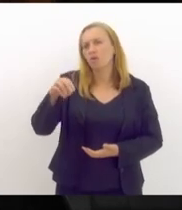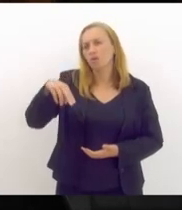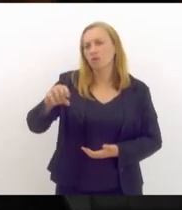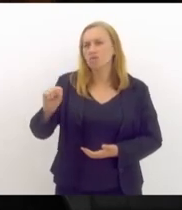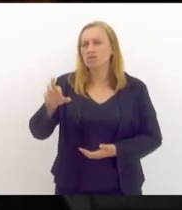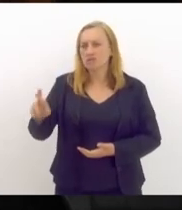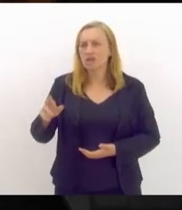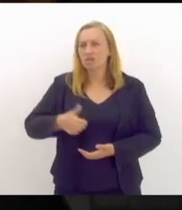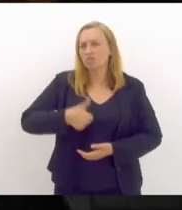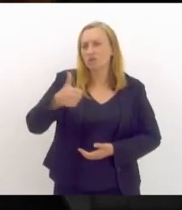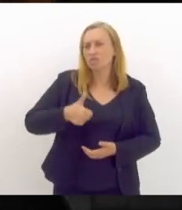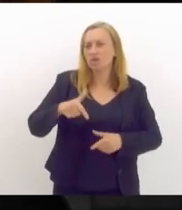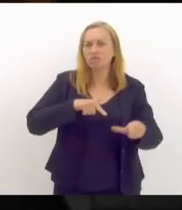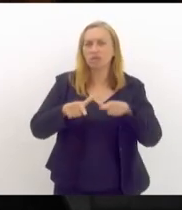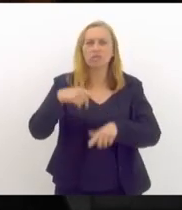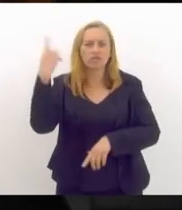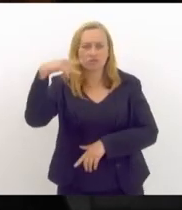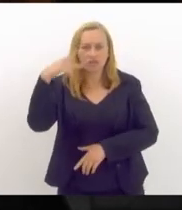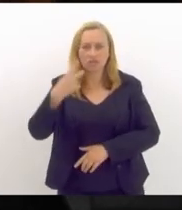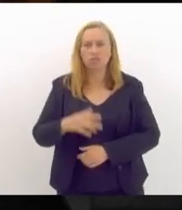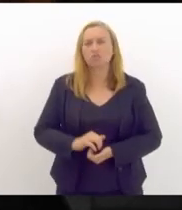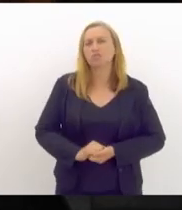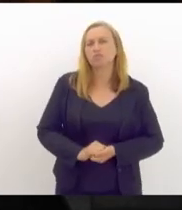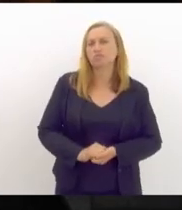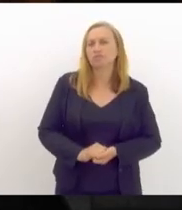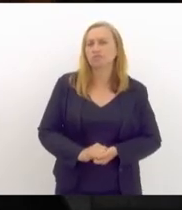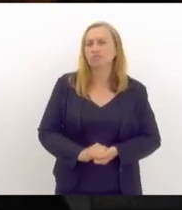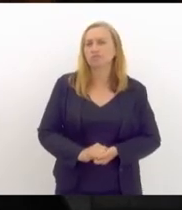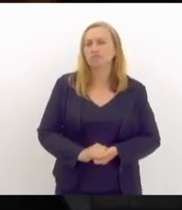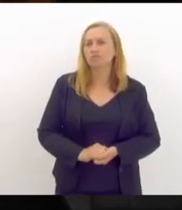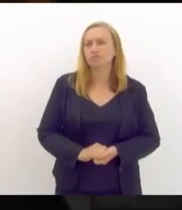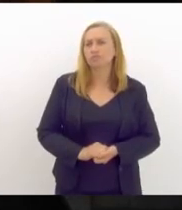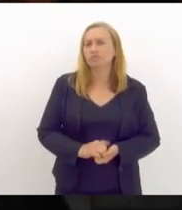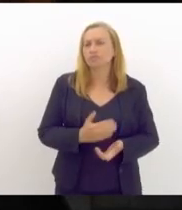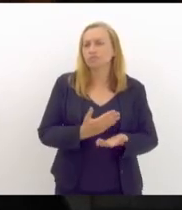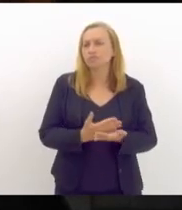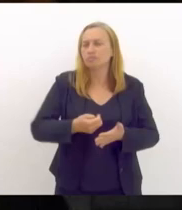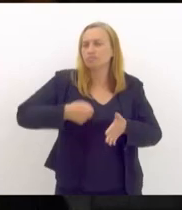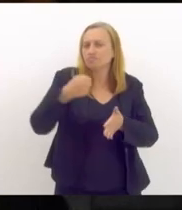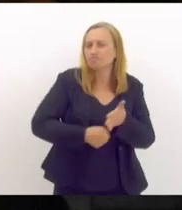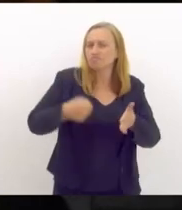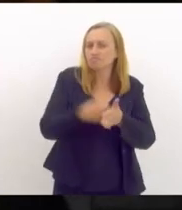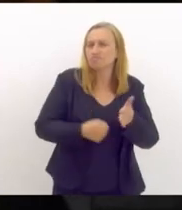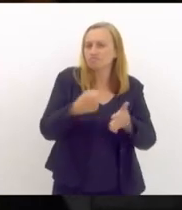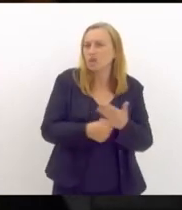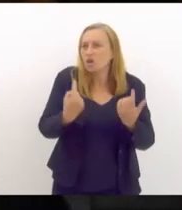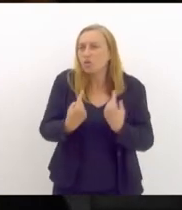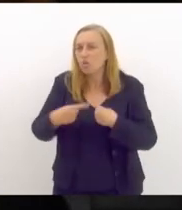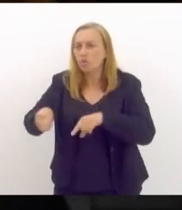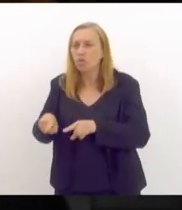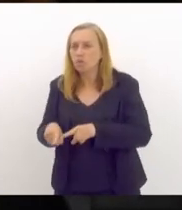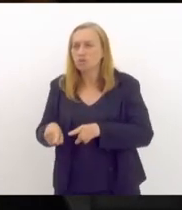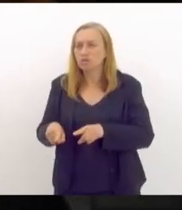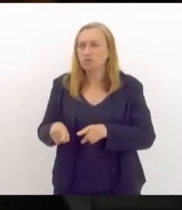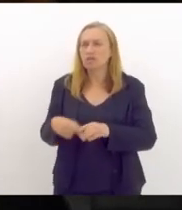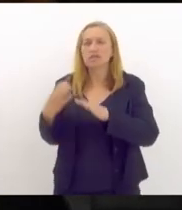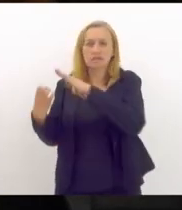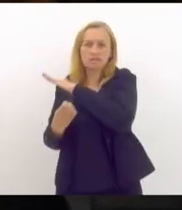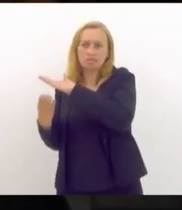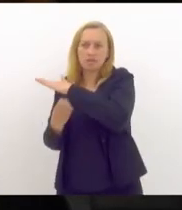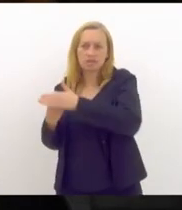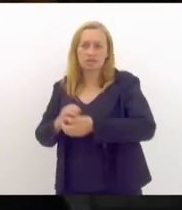foi no meu primeiro mandato de vereador que eu comecei a lutar contra essa concessionária